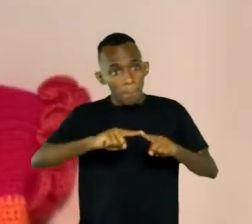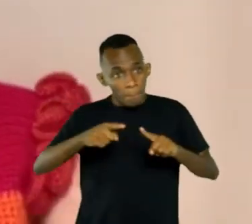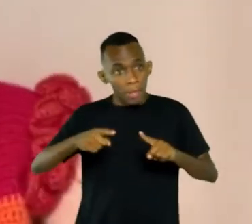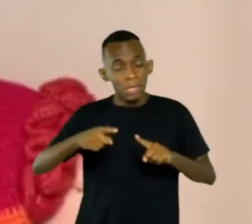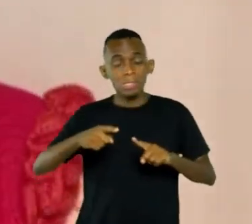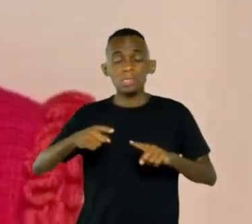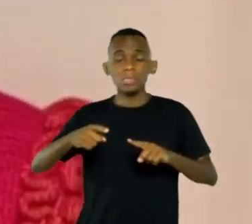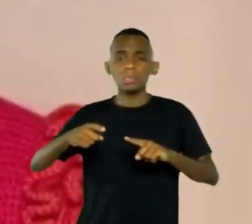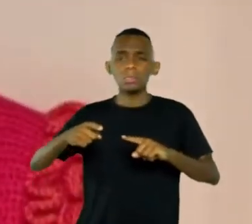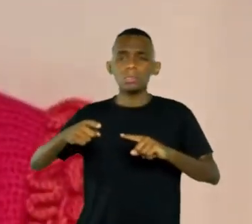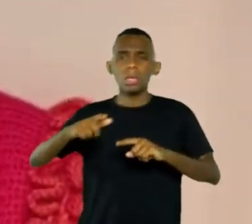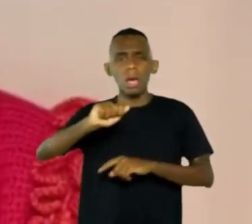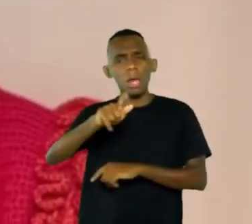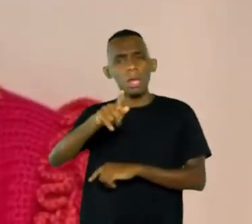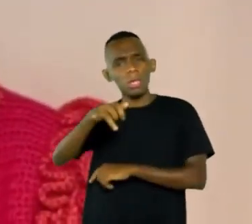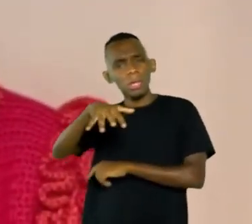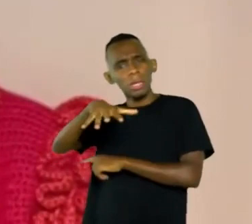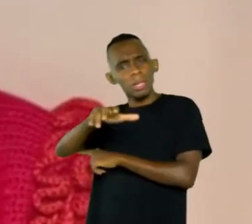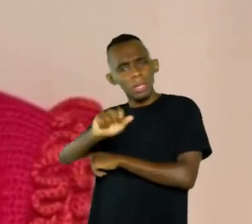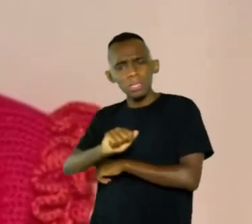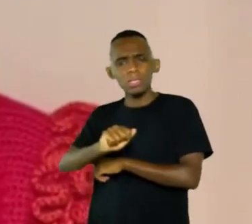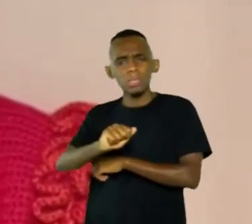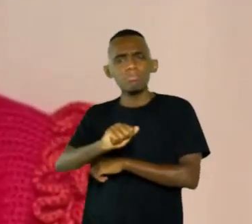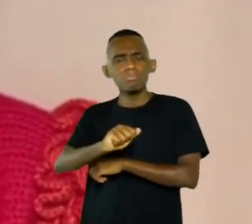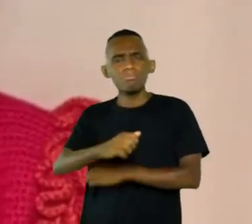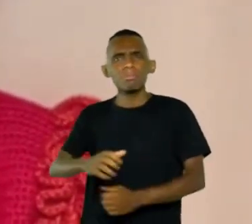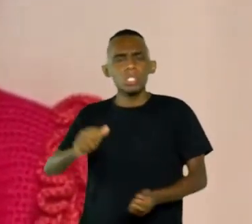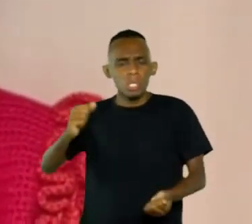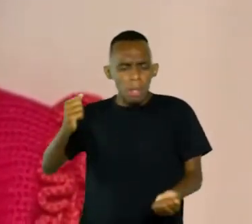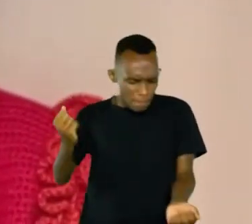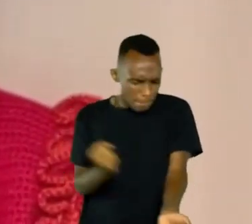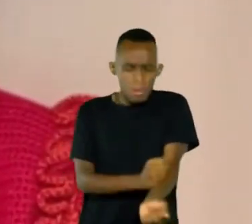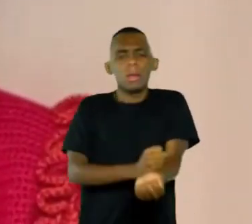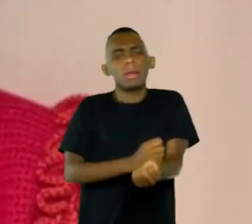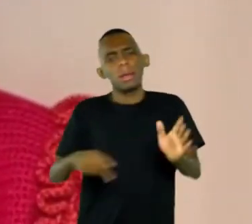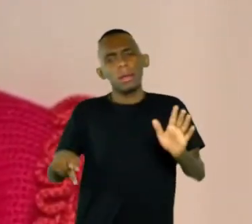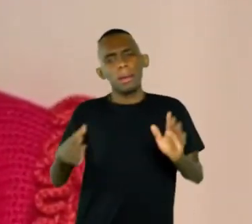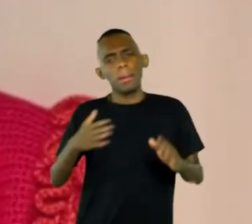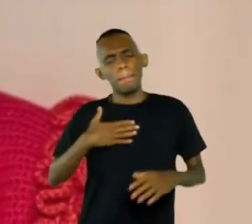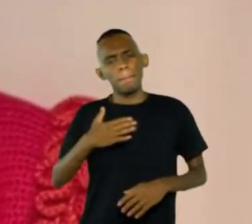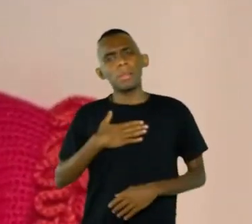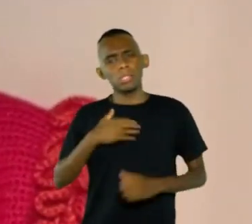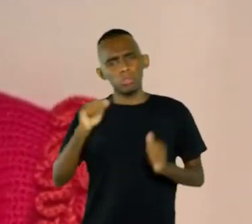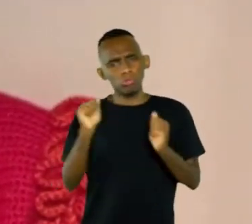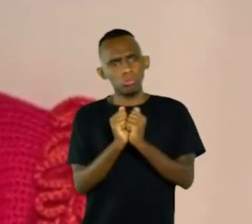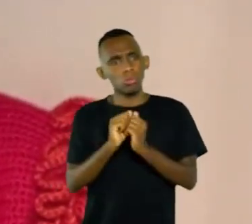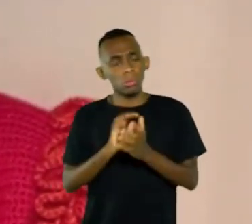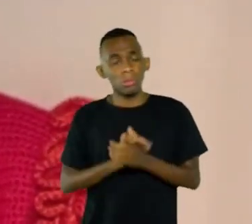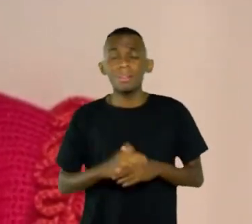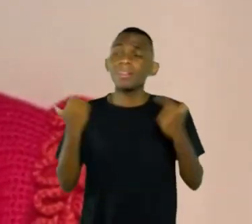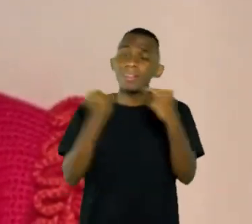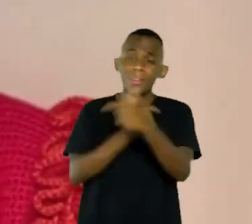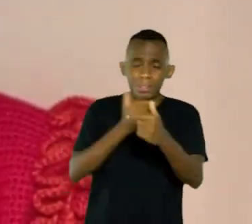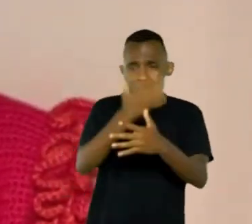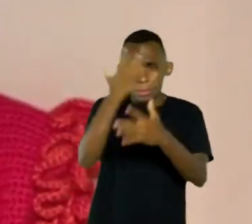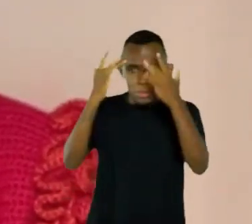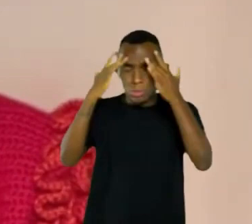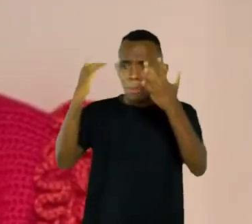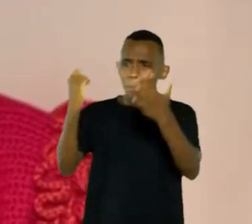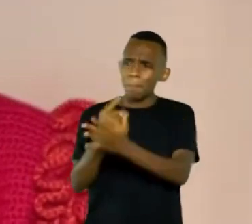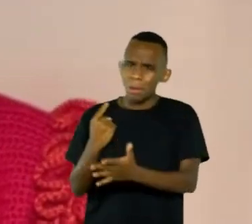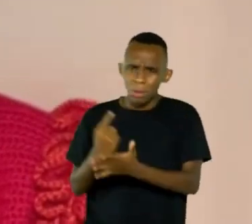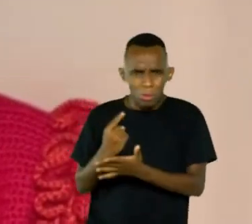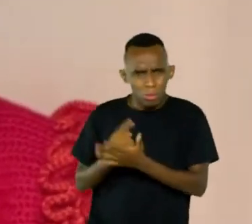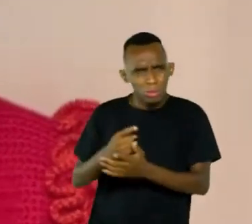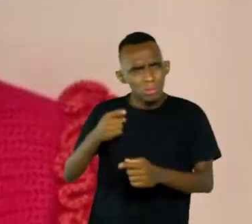pensei, gente, que bom a alegria dele ficar comigo, né? E é muito engraçado, porque às vezes as pessoas perguntam assim, mas você tem